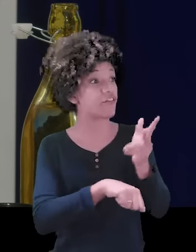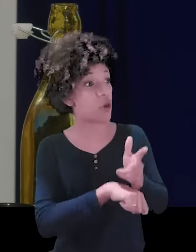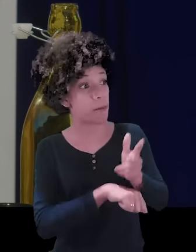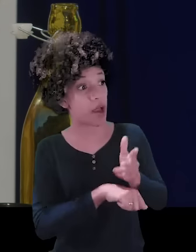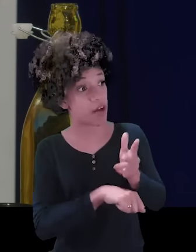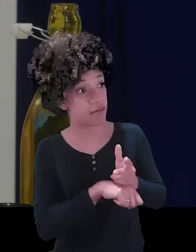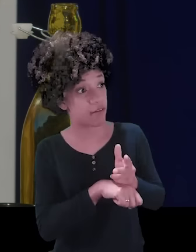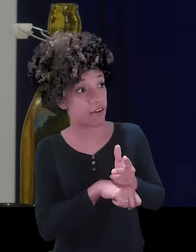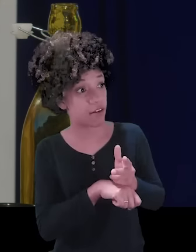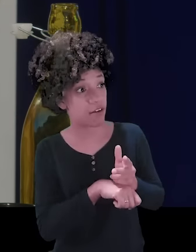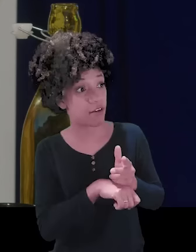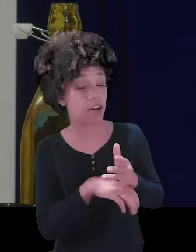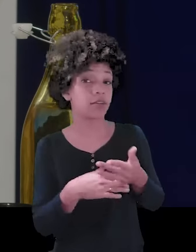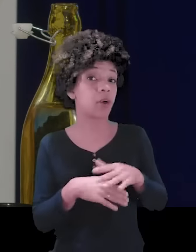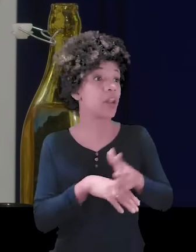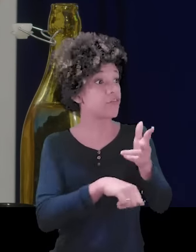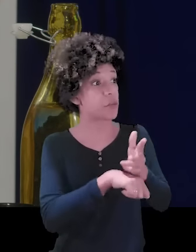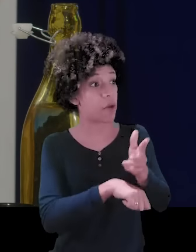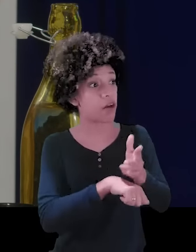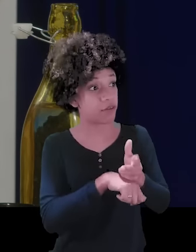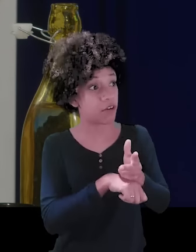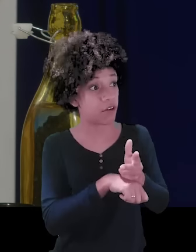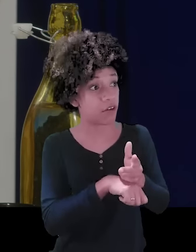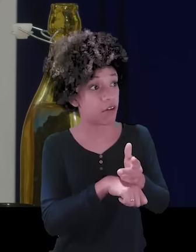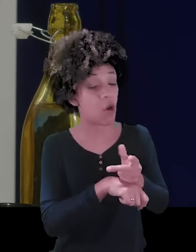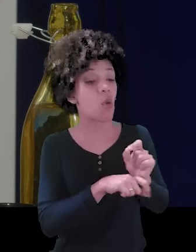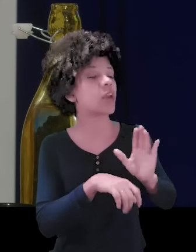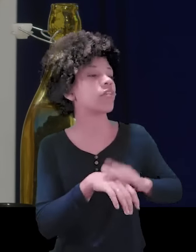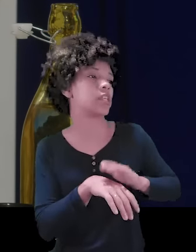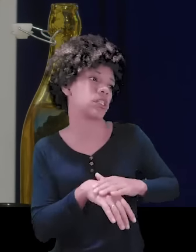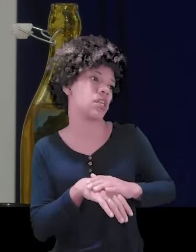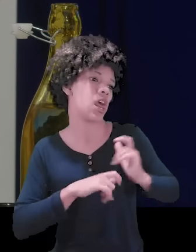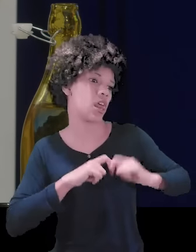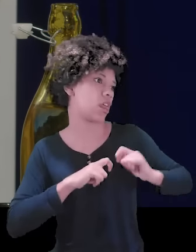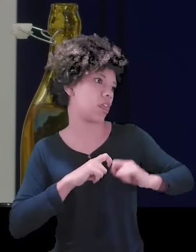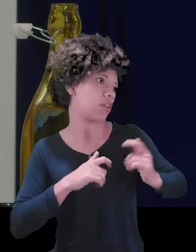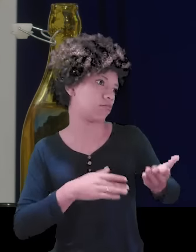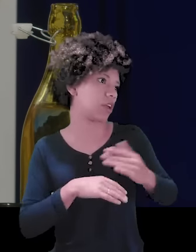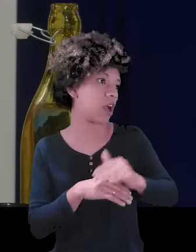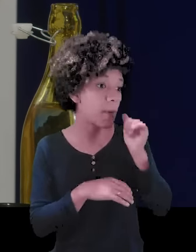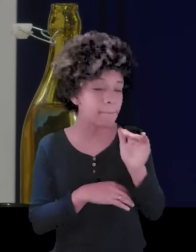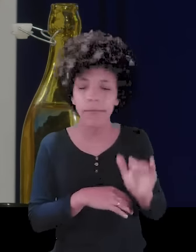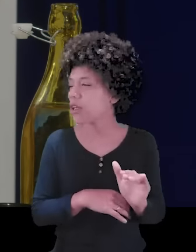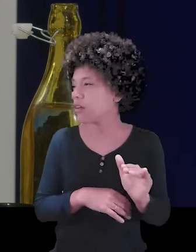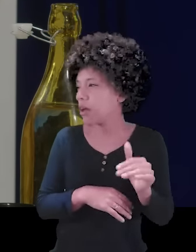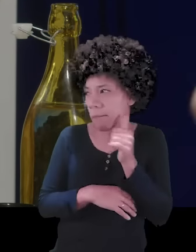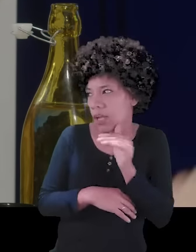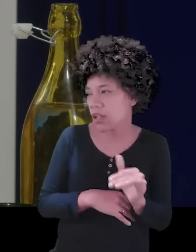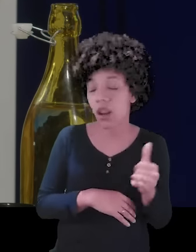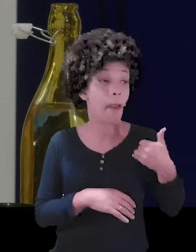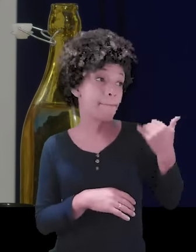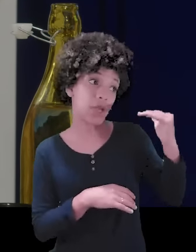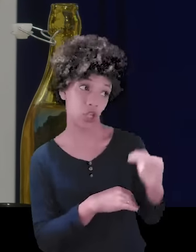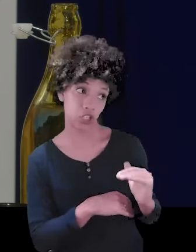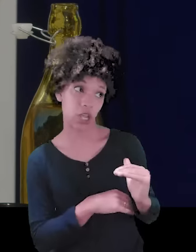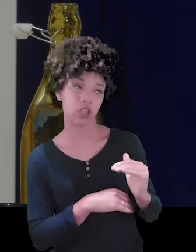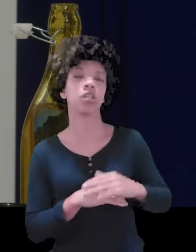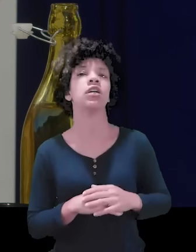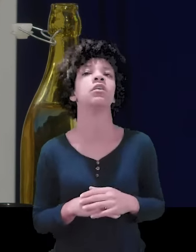filmar né então ele ele filmava o que ele fazia as meninas meninas se diz menores e